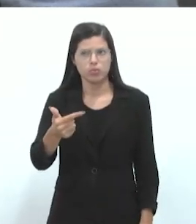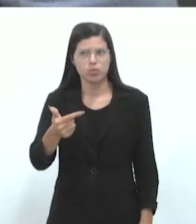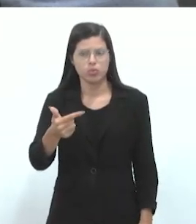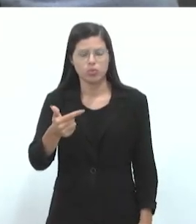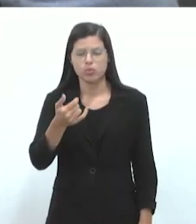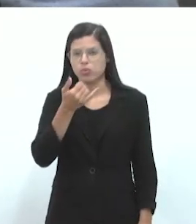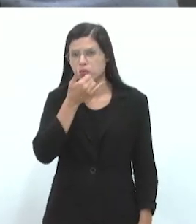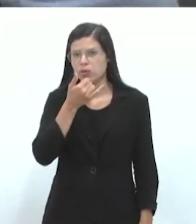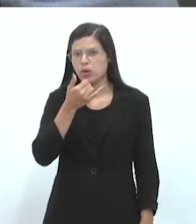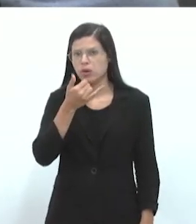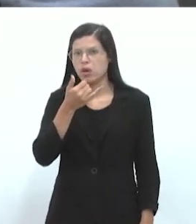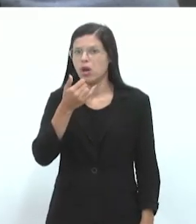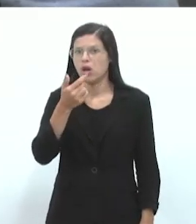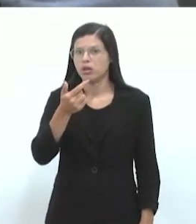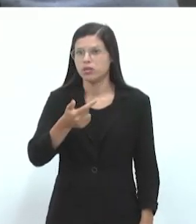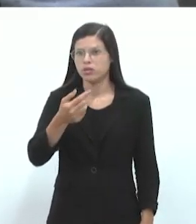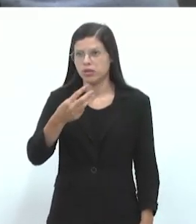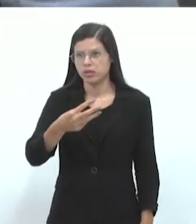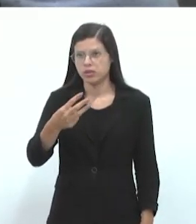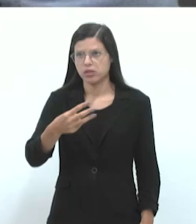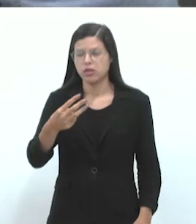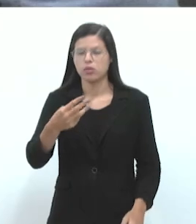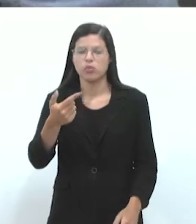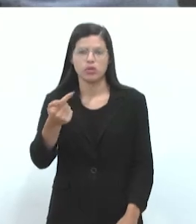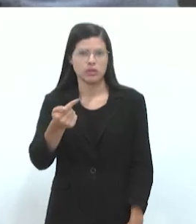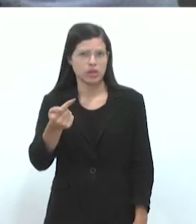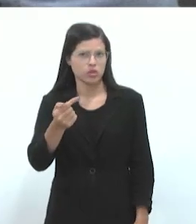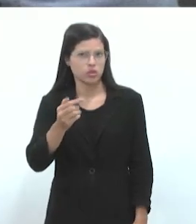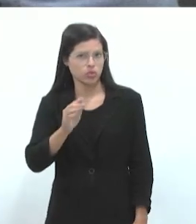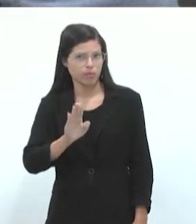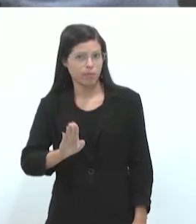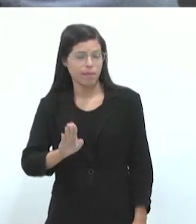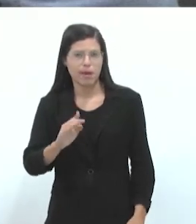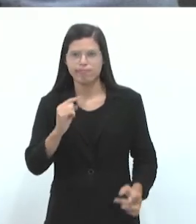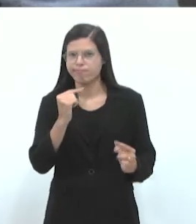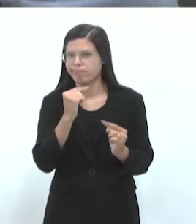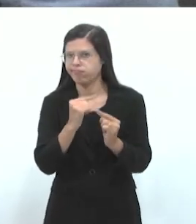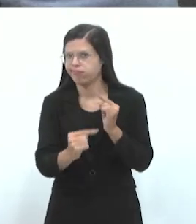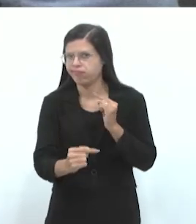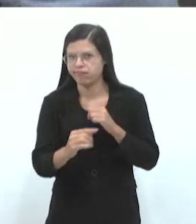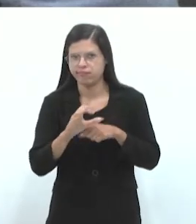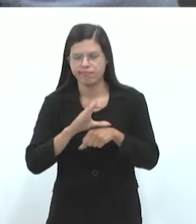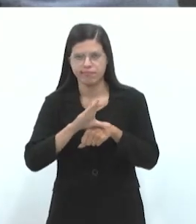artigo 3º e o artigo 7b da presente lei inconstitucional.